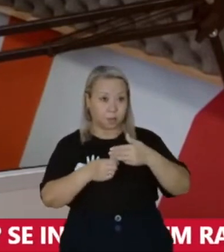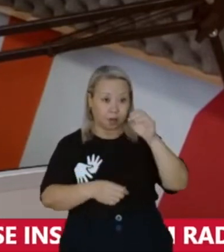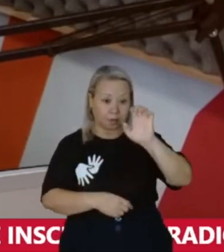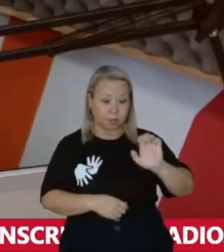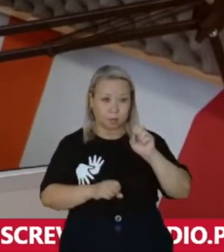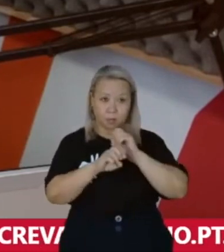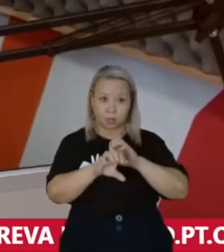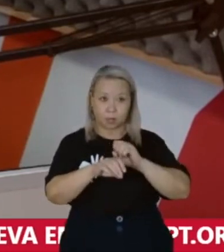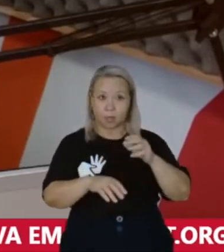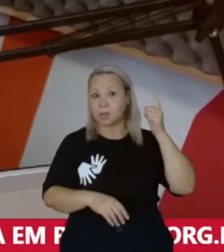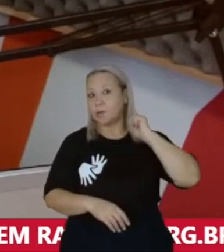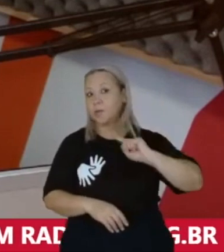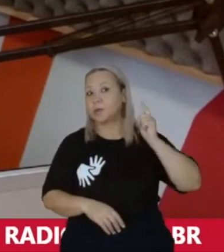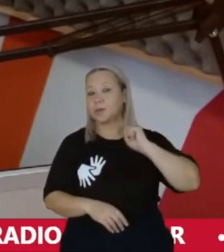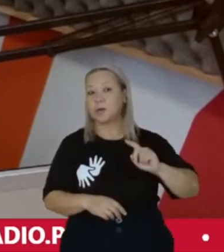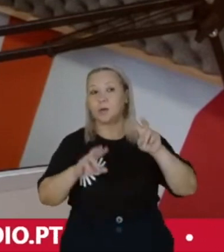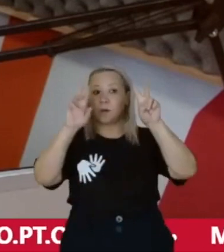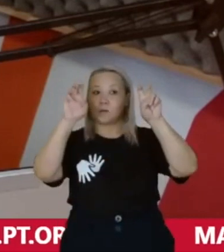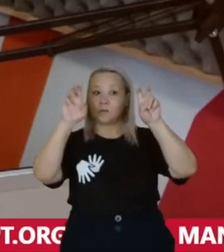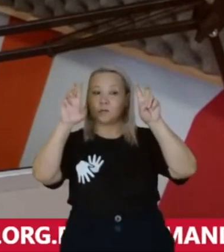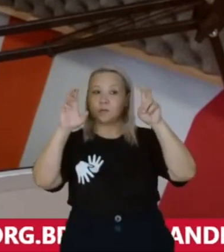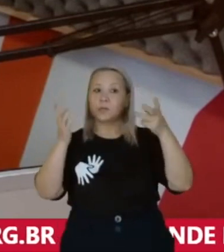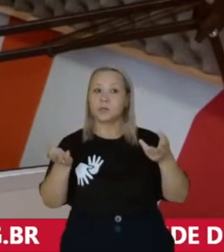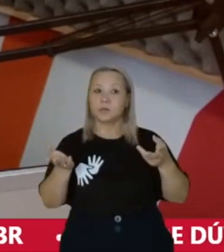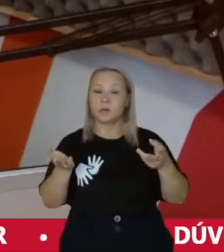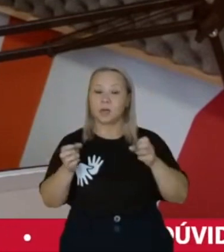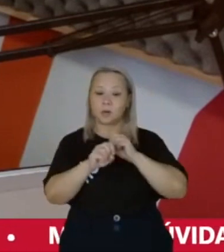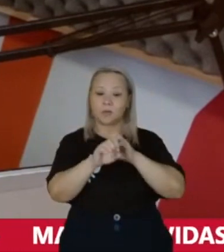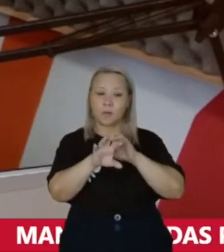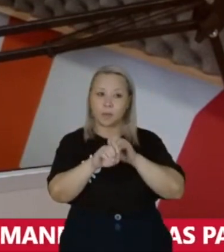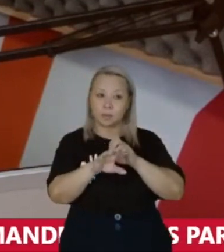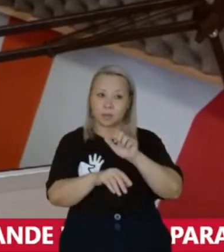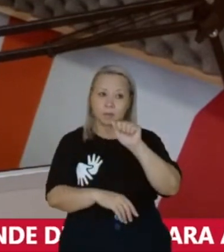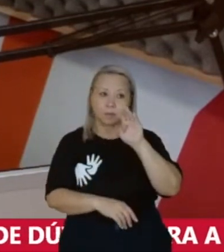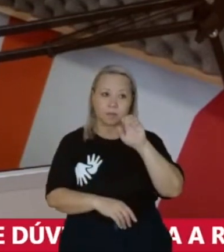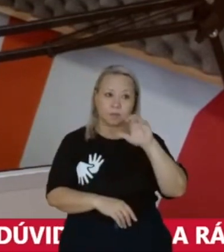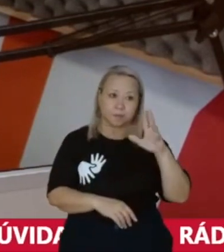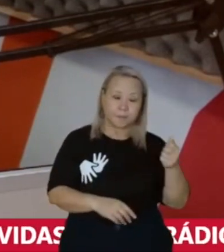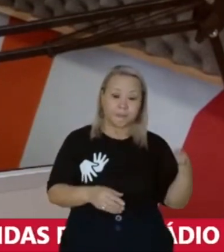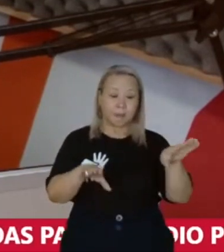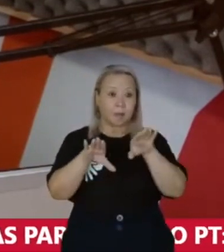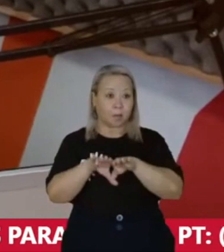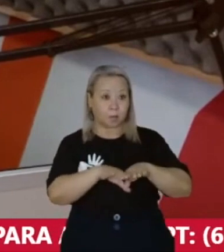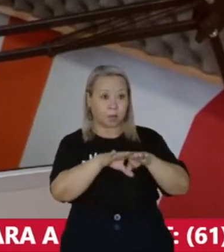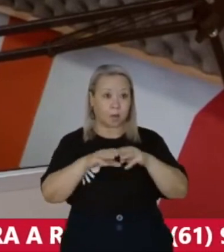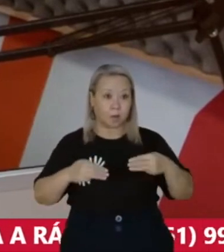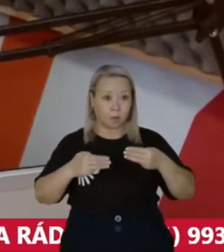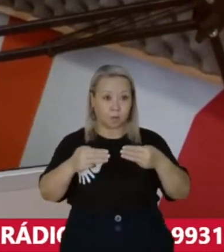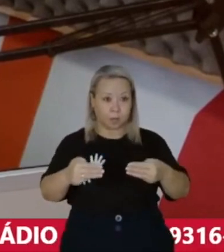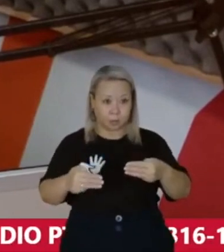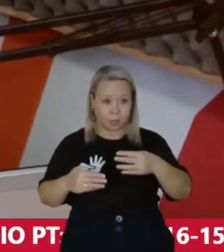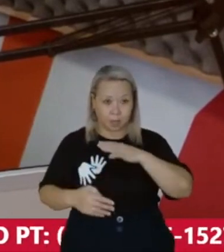Minas Gerais. Foi titular da Secretaria de Educação Continuada, Alfabetização, Diversidade e Inclusão do Ministério da